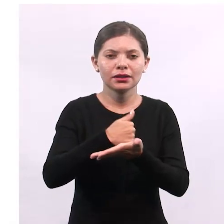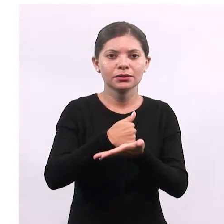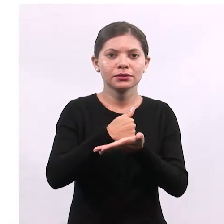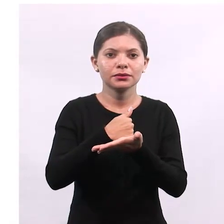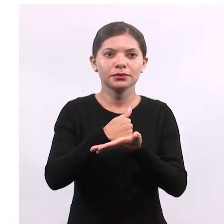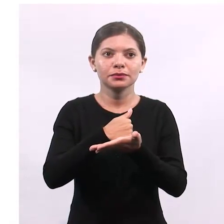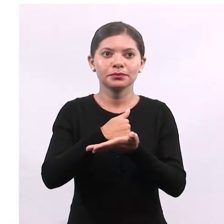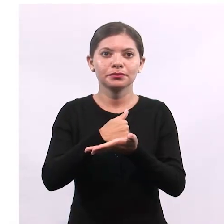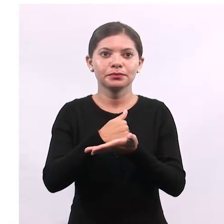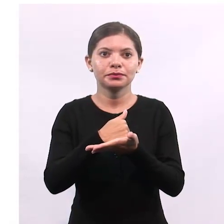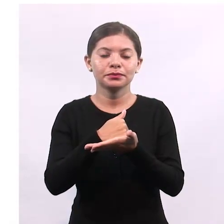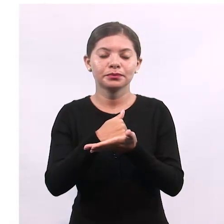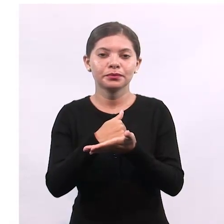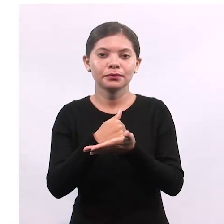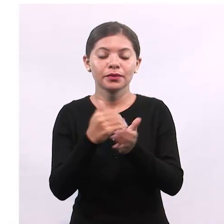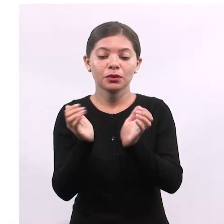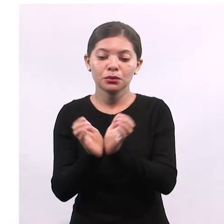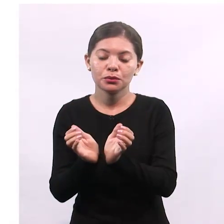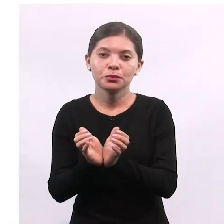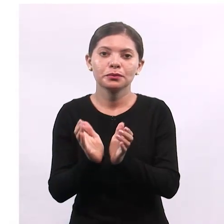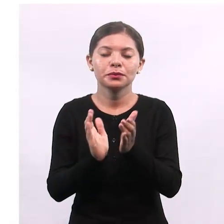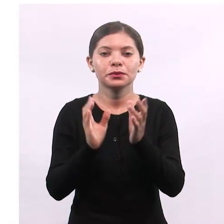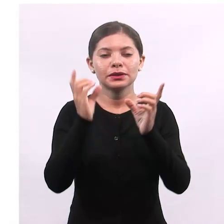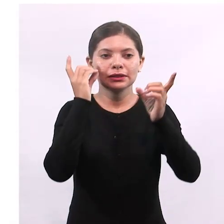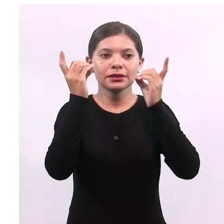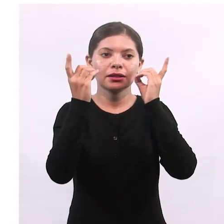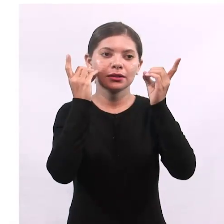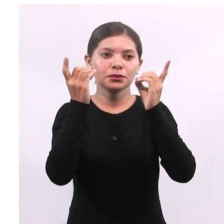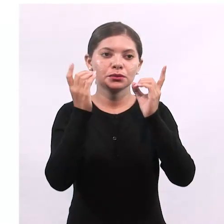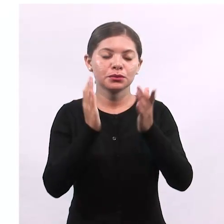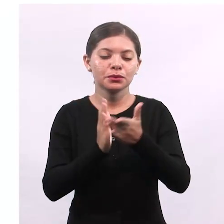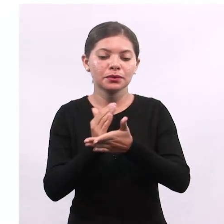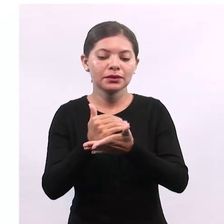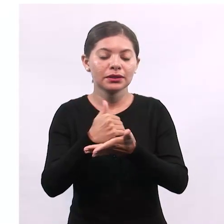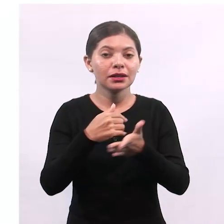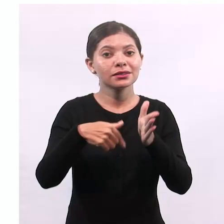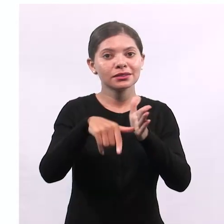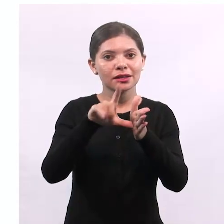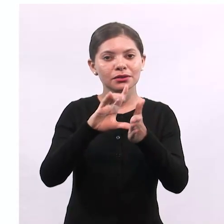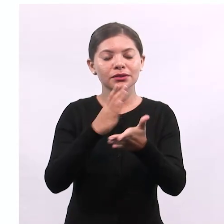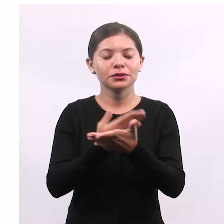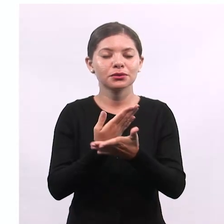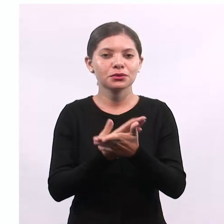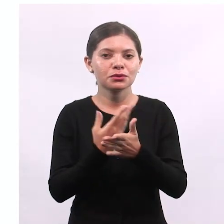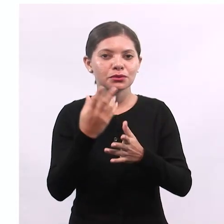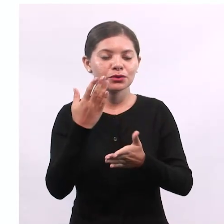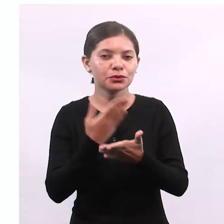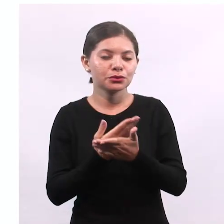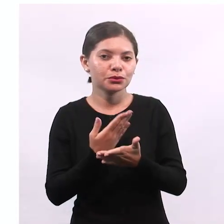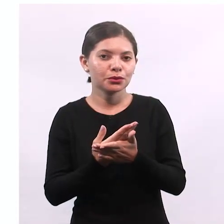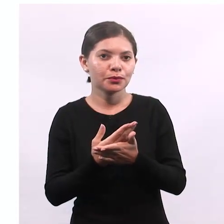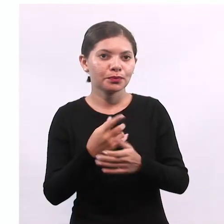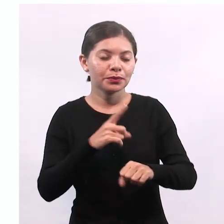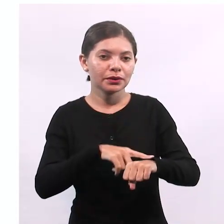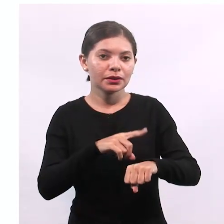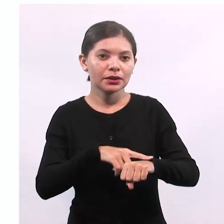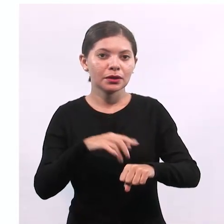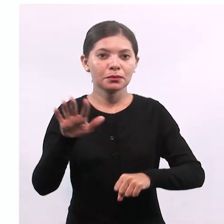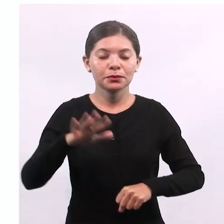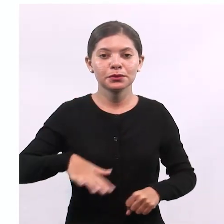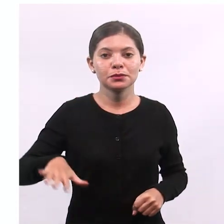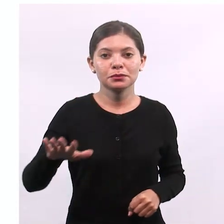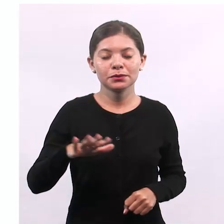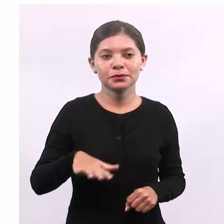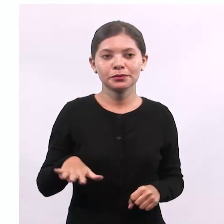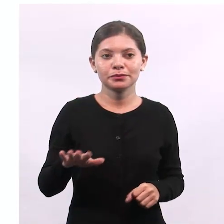série de dados coletados visto na aula anterior refere-se a tempo espaço ou espécie pode ser uma